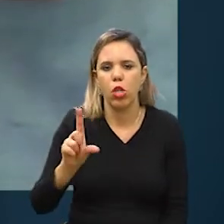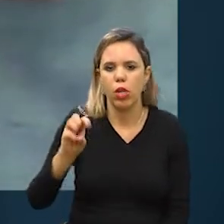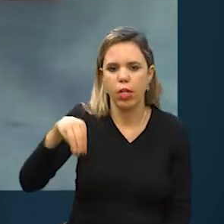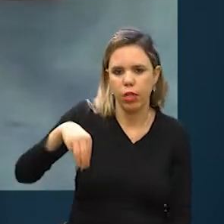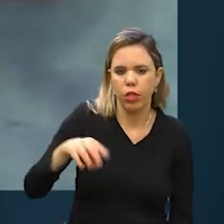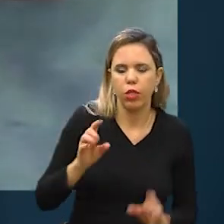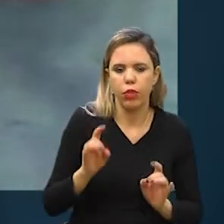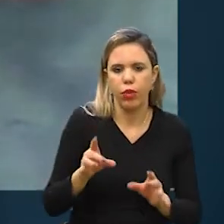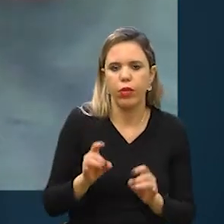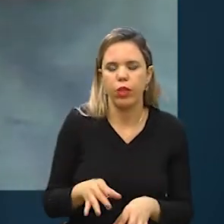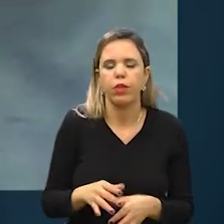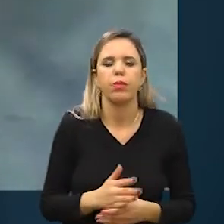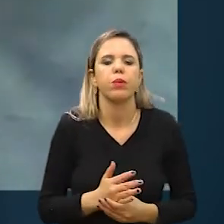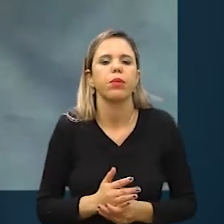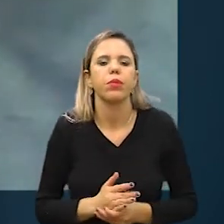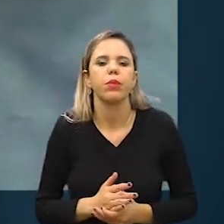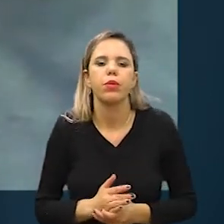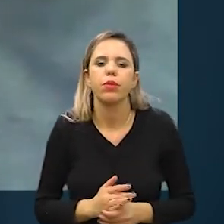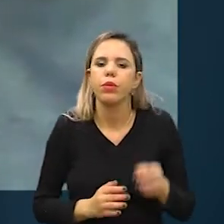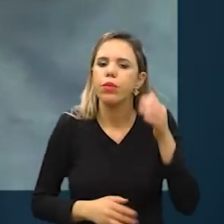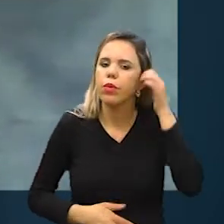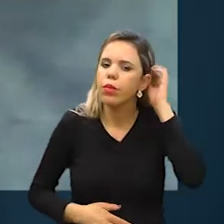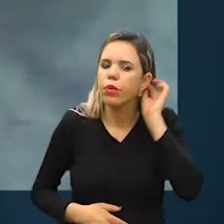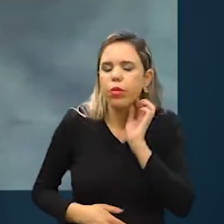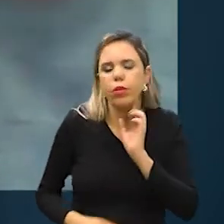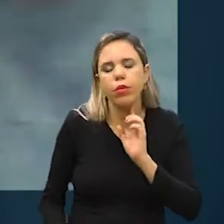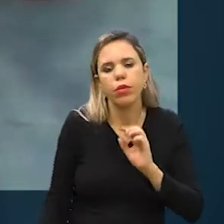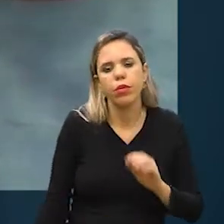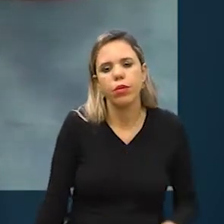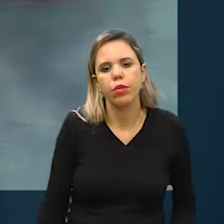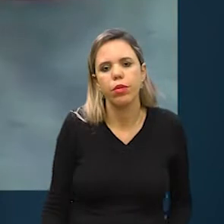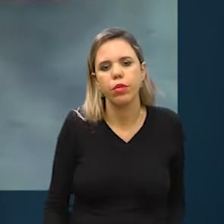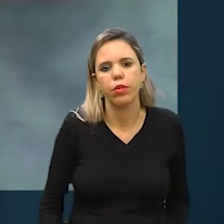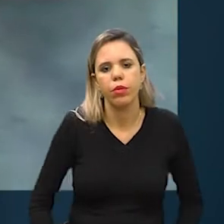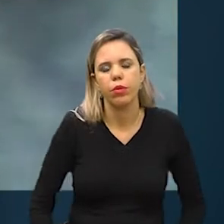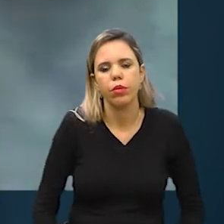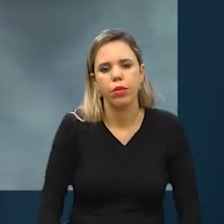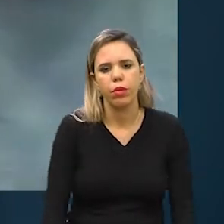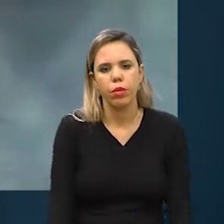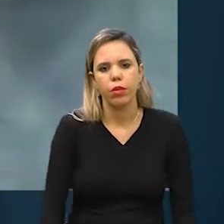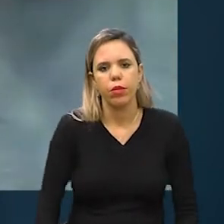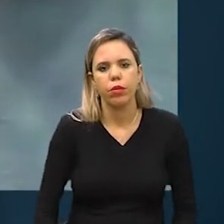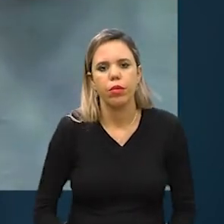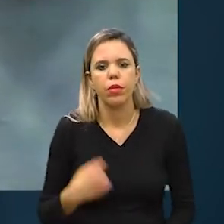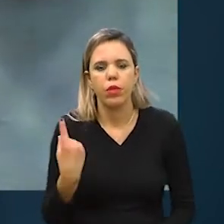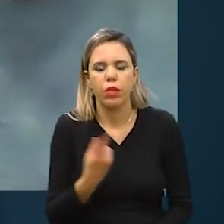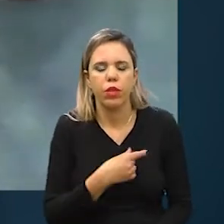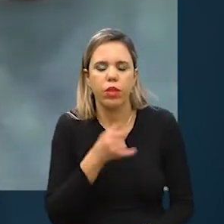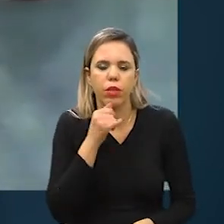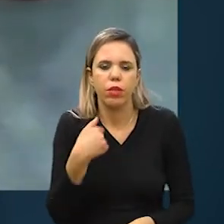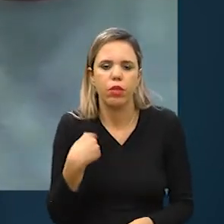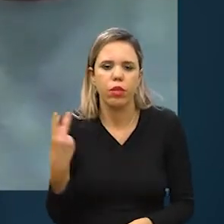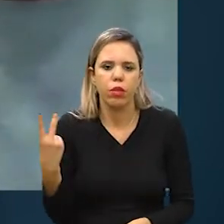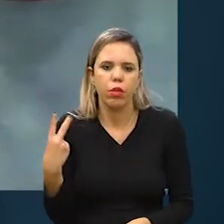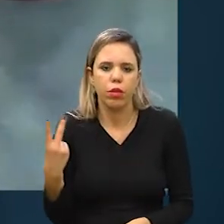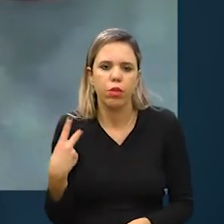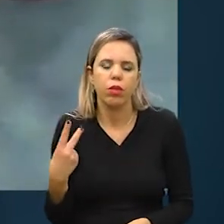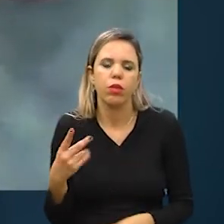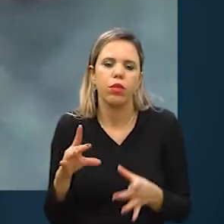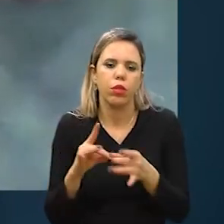Microlins foi vendida para um fundo, para o Pátria. E foi aí que nós montamos, eu,